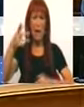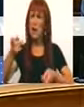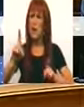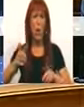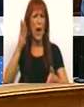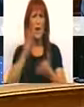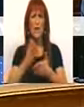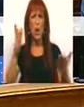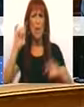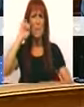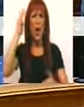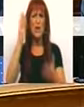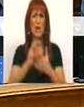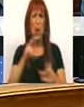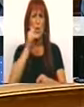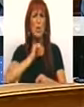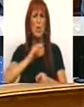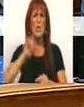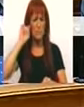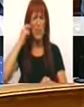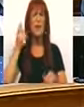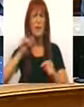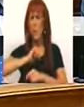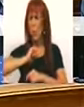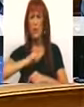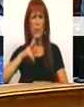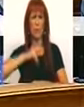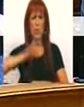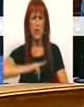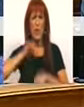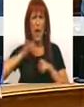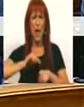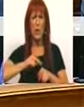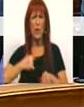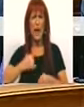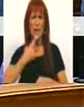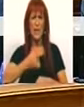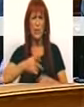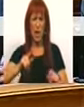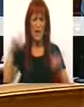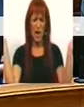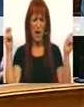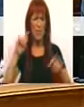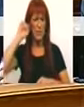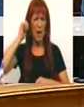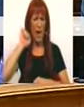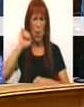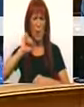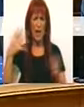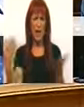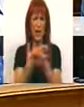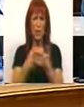são só não atinge só o setor até então contra portugal é isso que sei dizer essas campanhas tanto quanto a